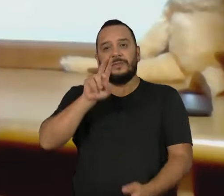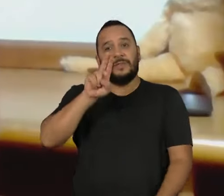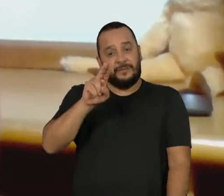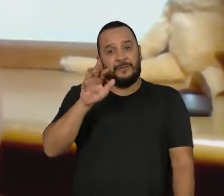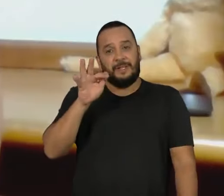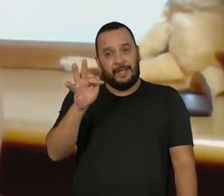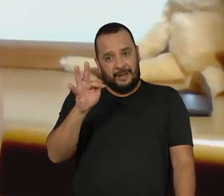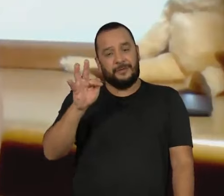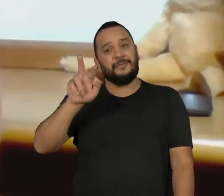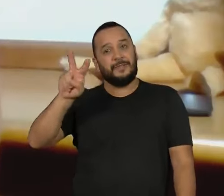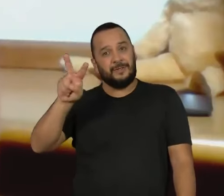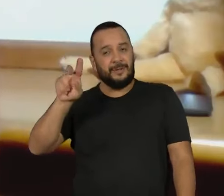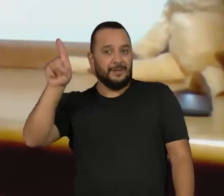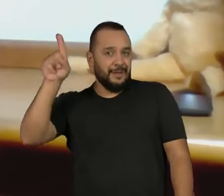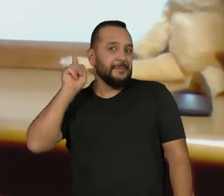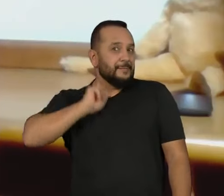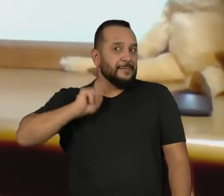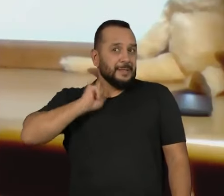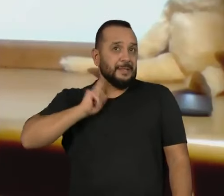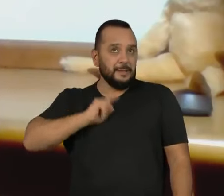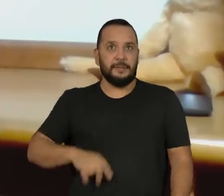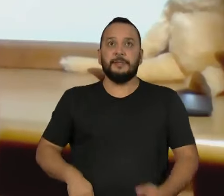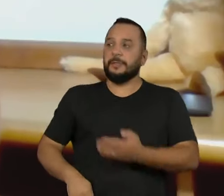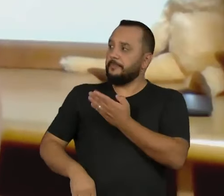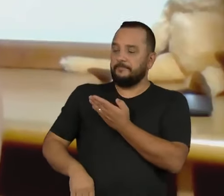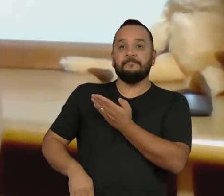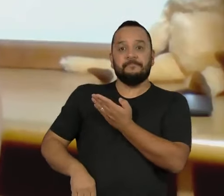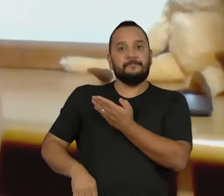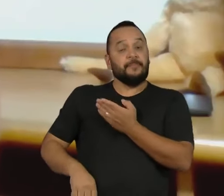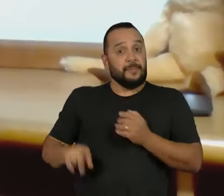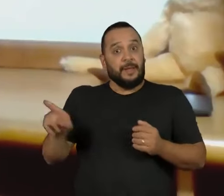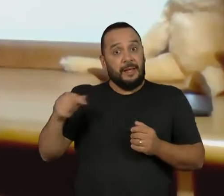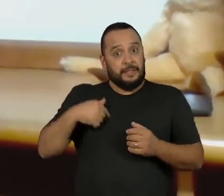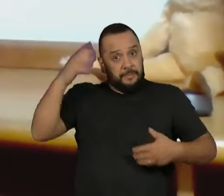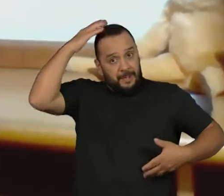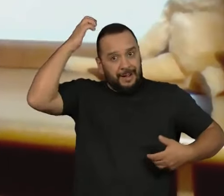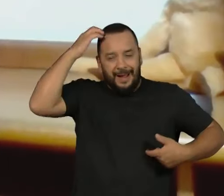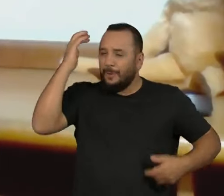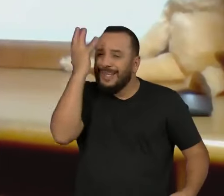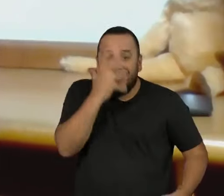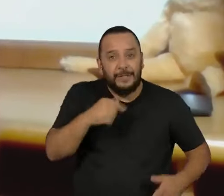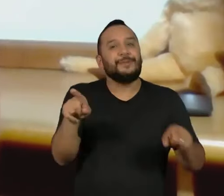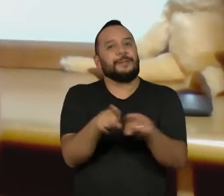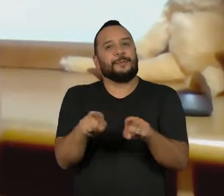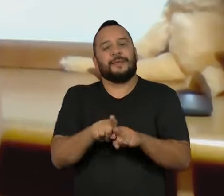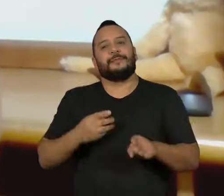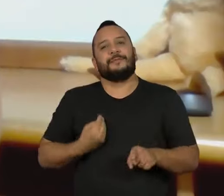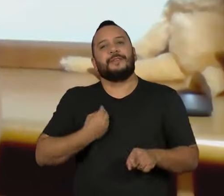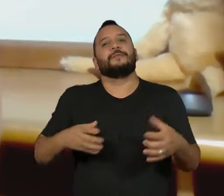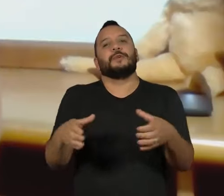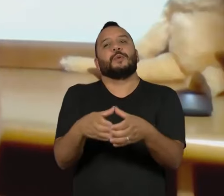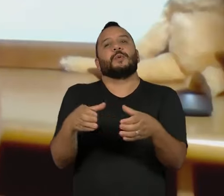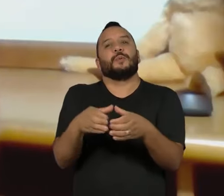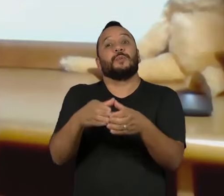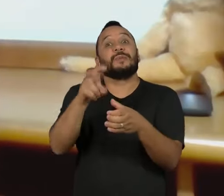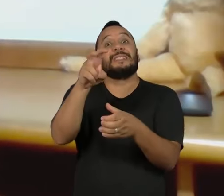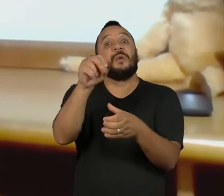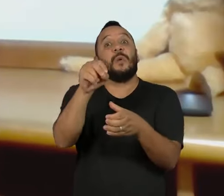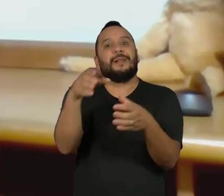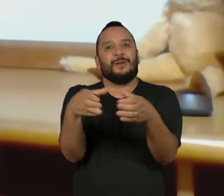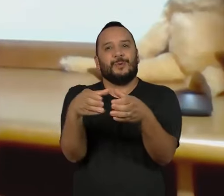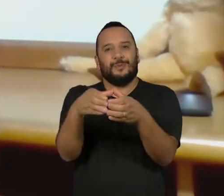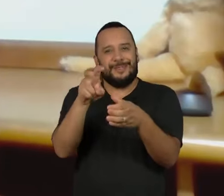os macacos que podem viver em grupos de até 50 indivíduos, mais ou menos, e eles não têm uma hierarquia, eles não têm um macho